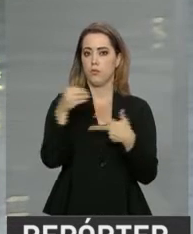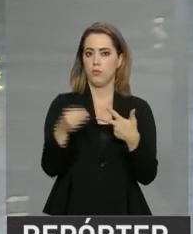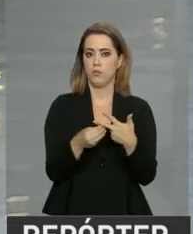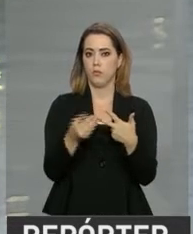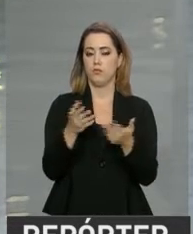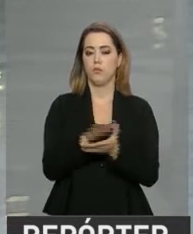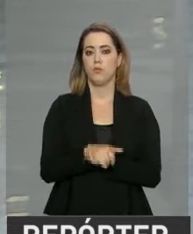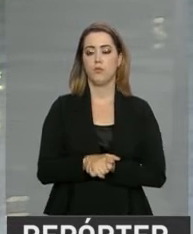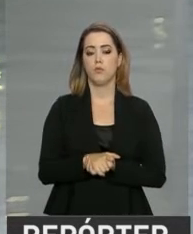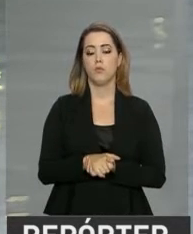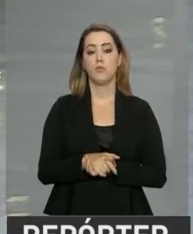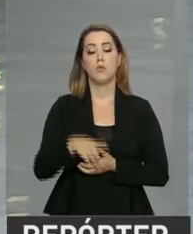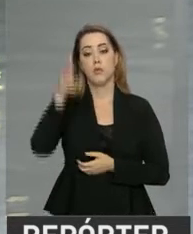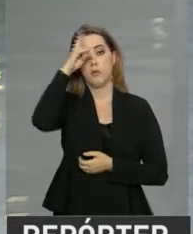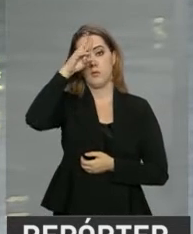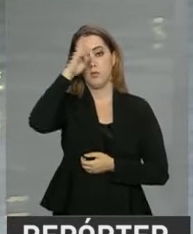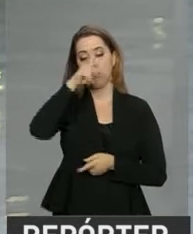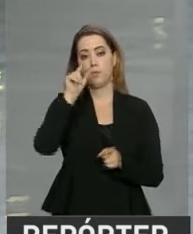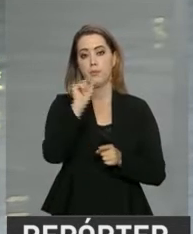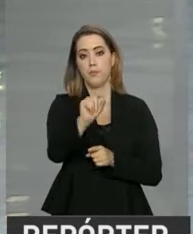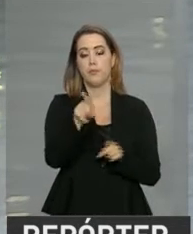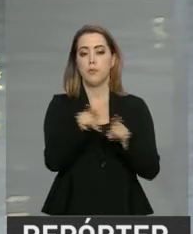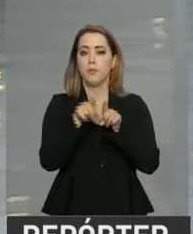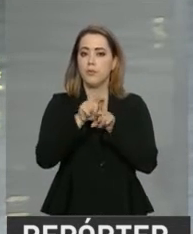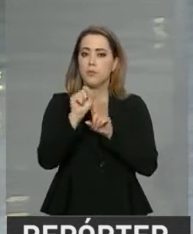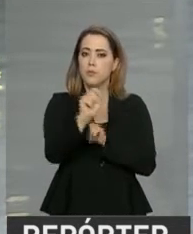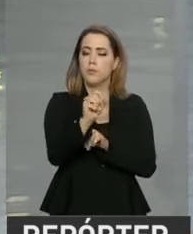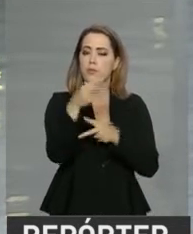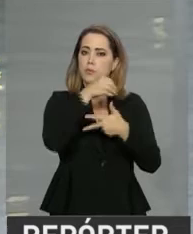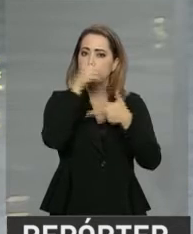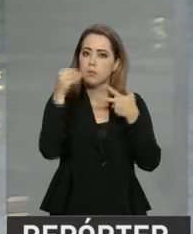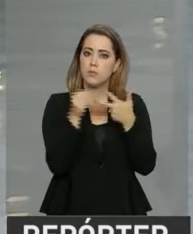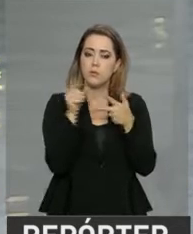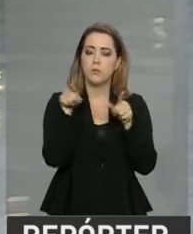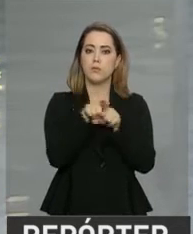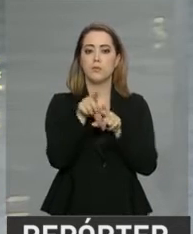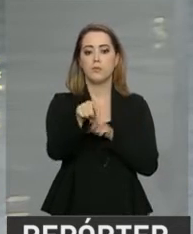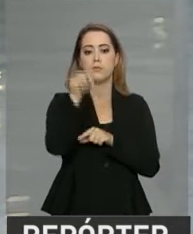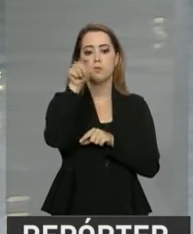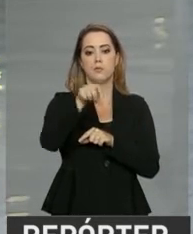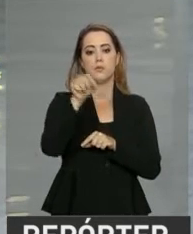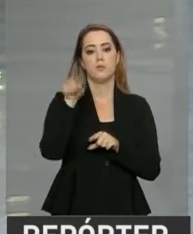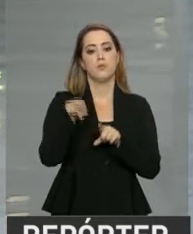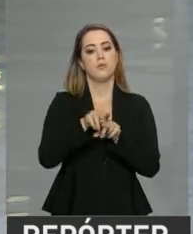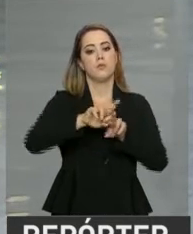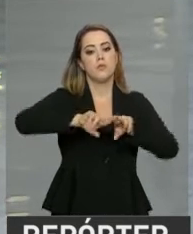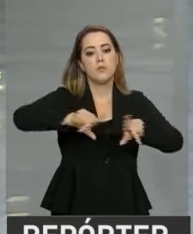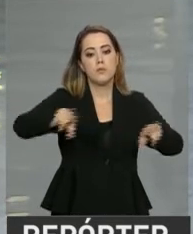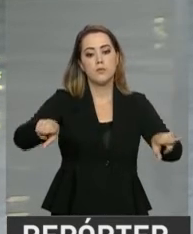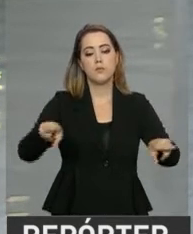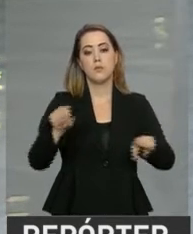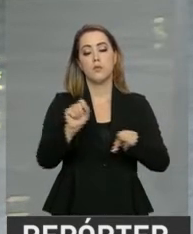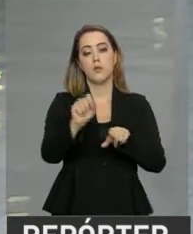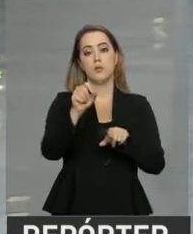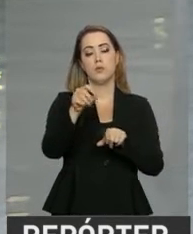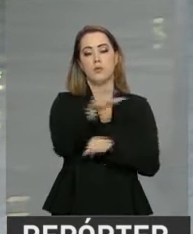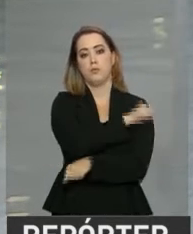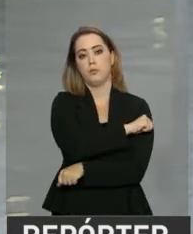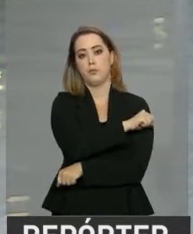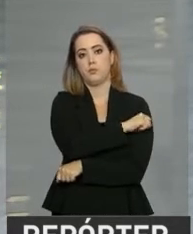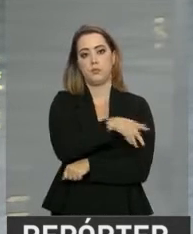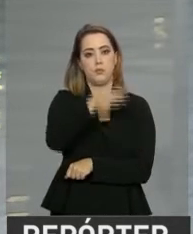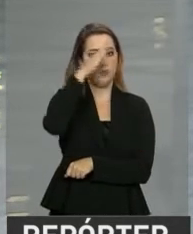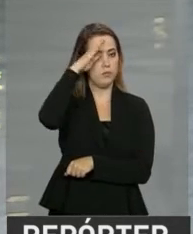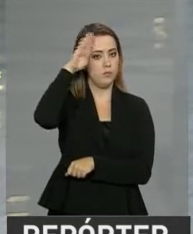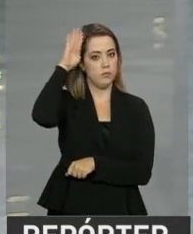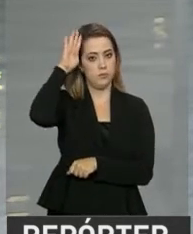Ensino Médio. Lembrando que o Exame Nacional do Ensino Médio seleciona os estudantes para o ensino superior. E neste